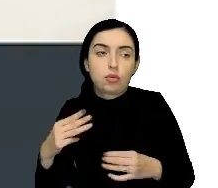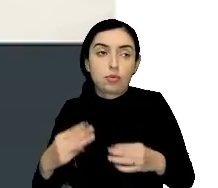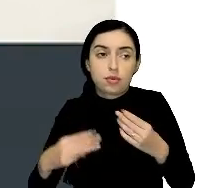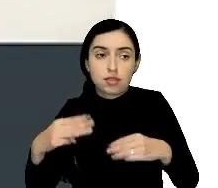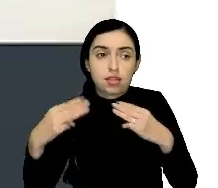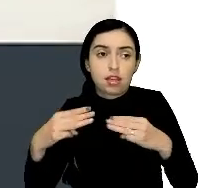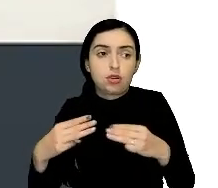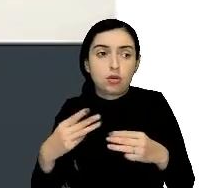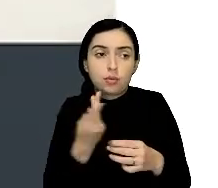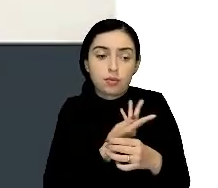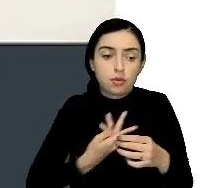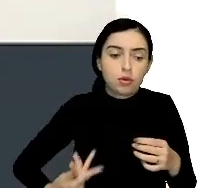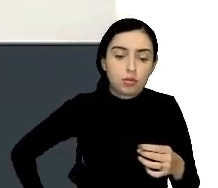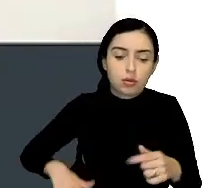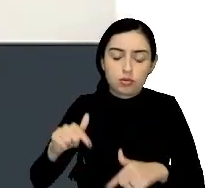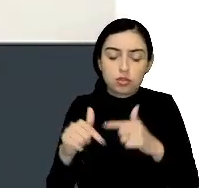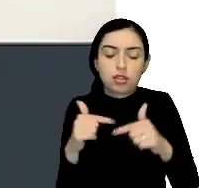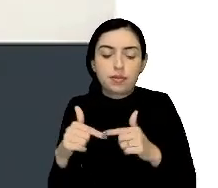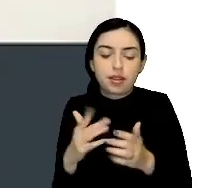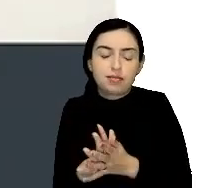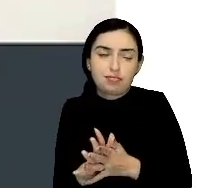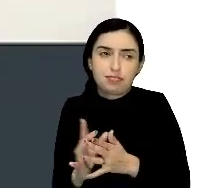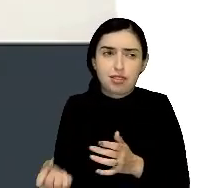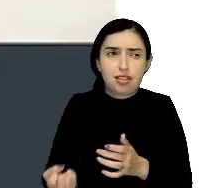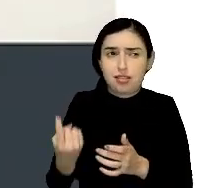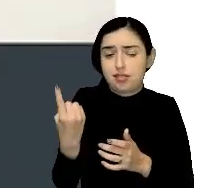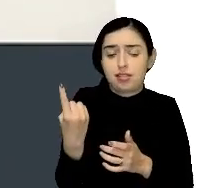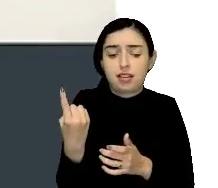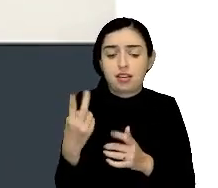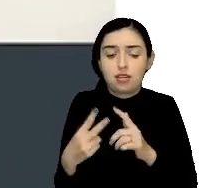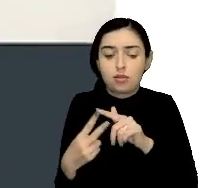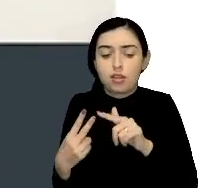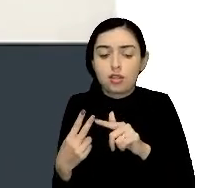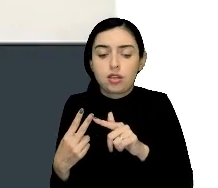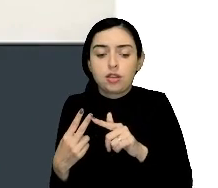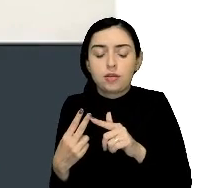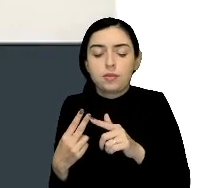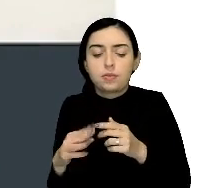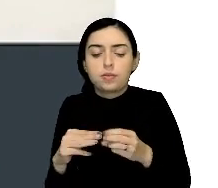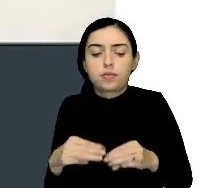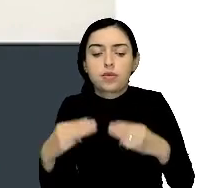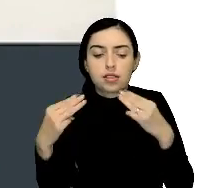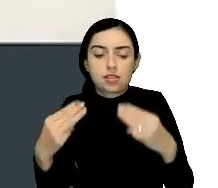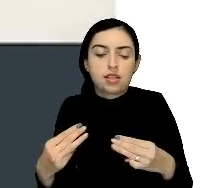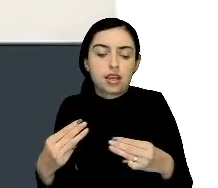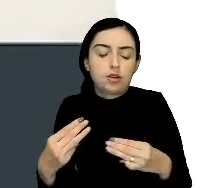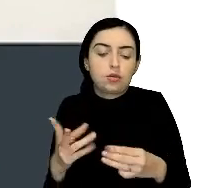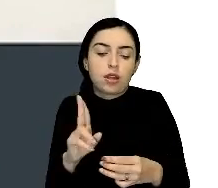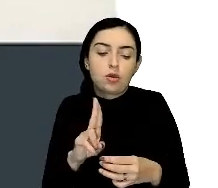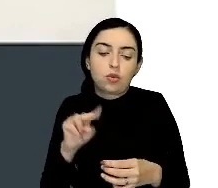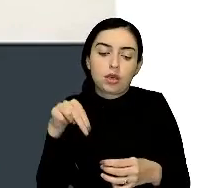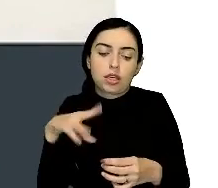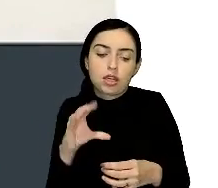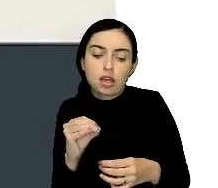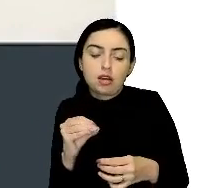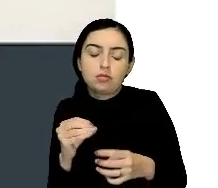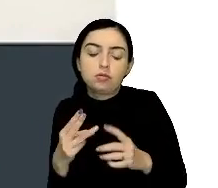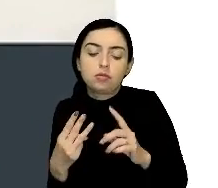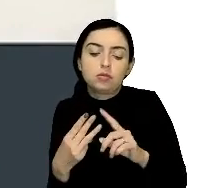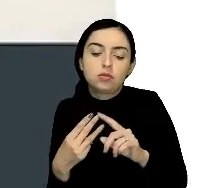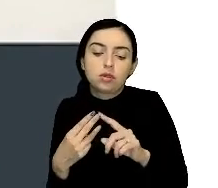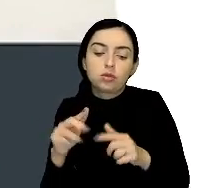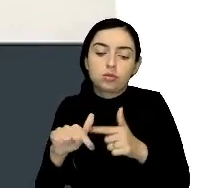estranho falar que Defensoria Pública da União e Ministério Público do Trabalho são representantes da sociedade civil, e não são, a gente sabe, mas aqui no